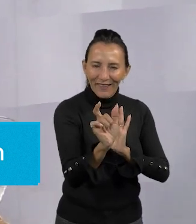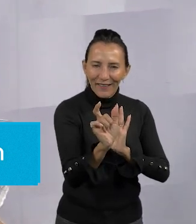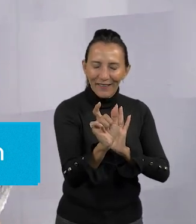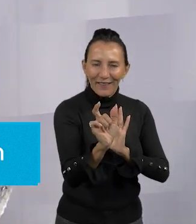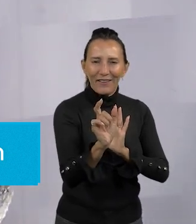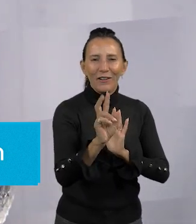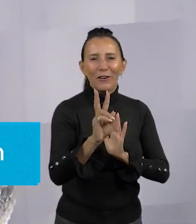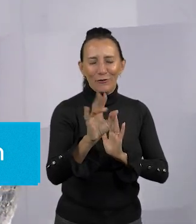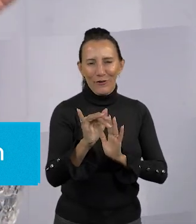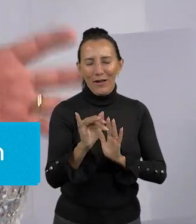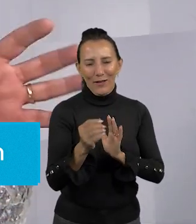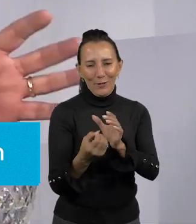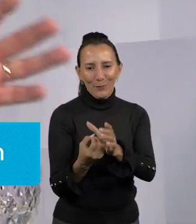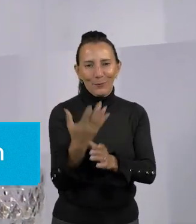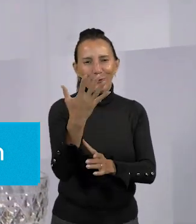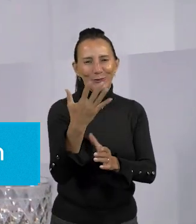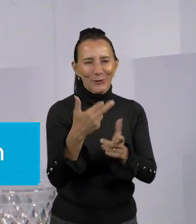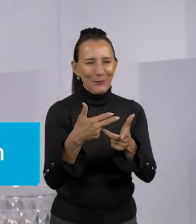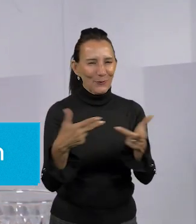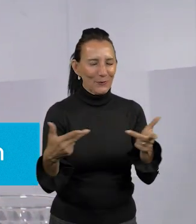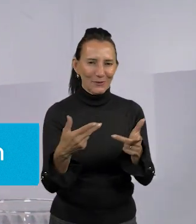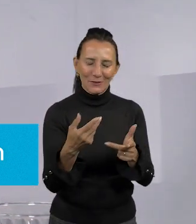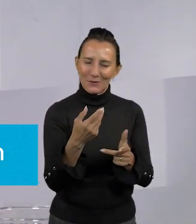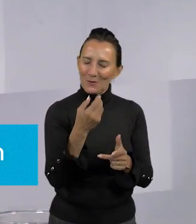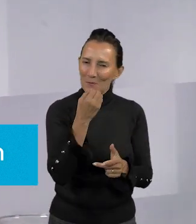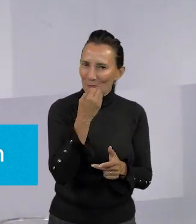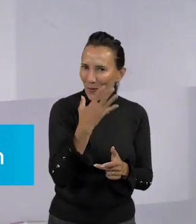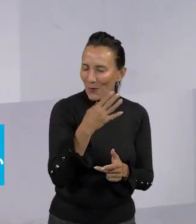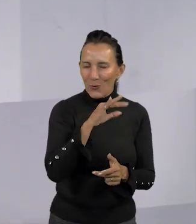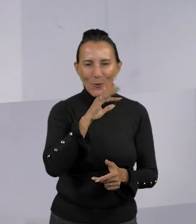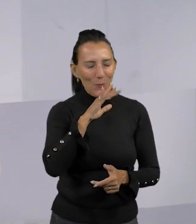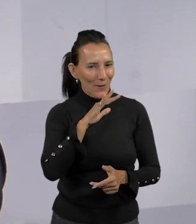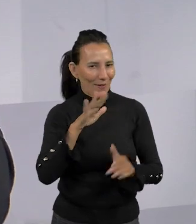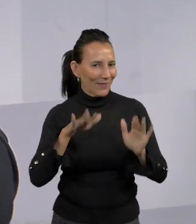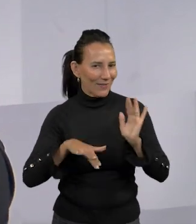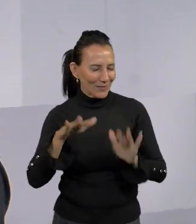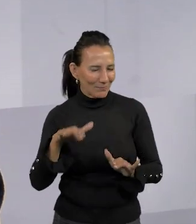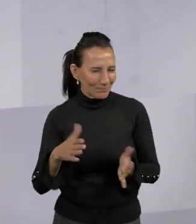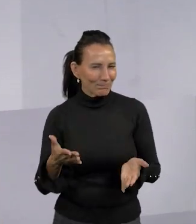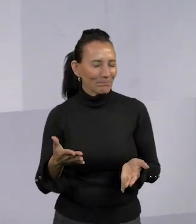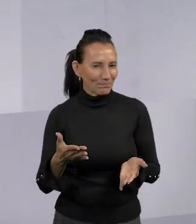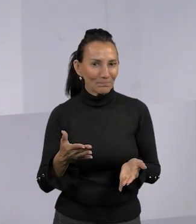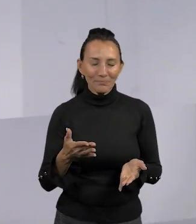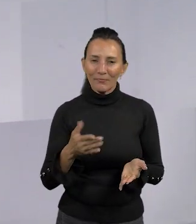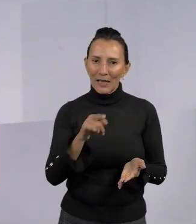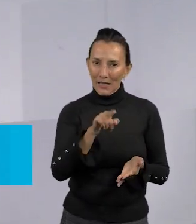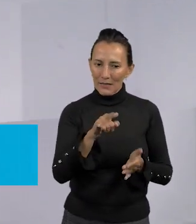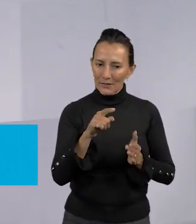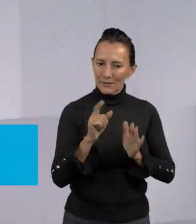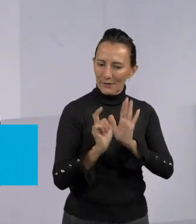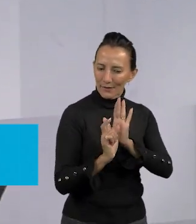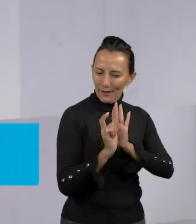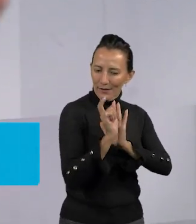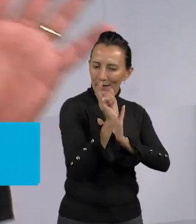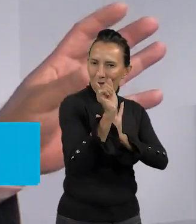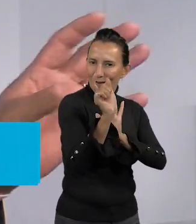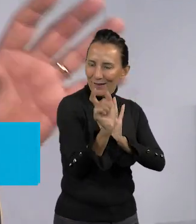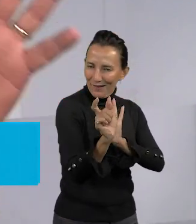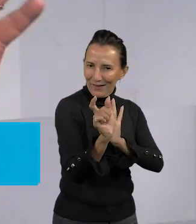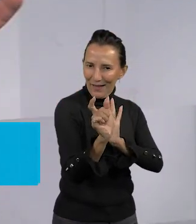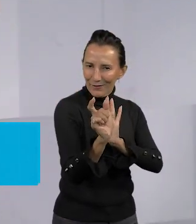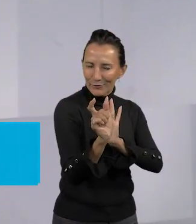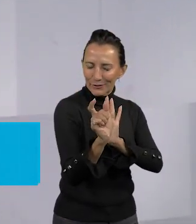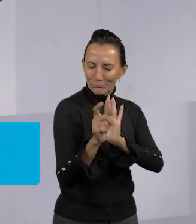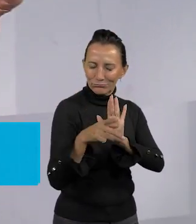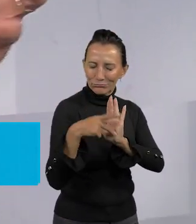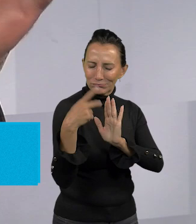produzir coisas positivas ou negativas essas palavras elas vão te elevar ou elas vão te reduzir elas